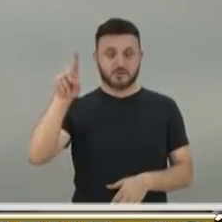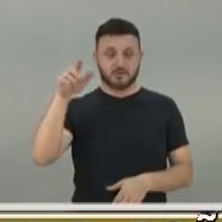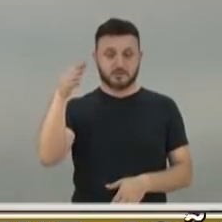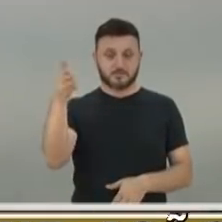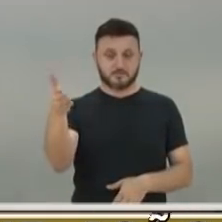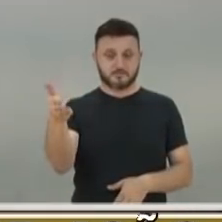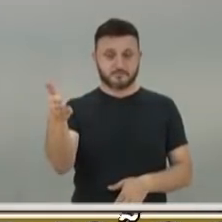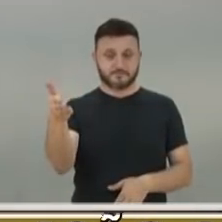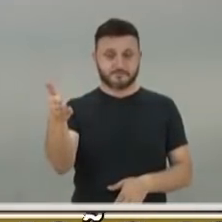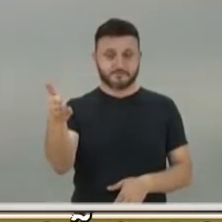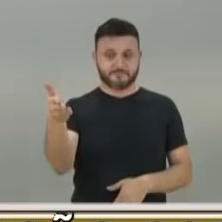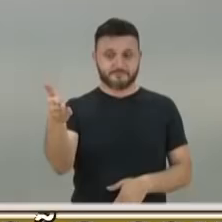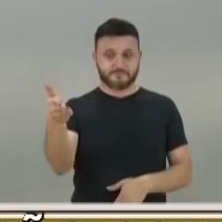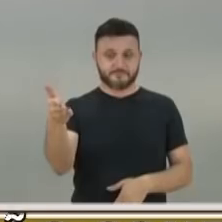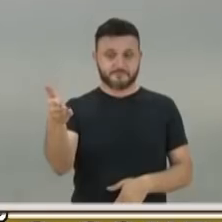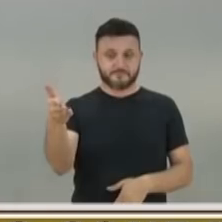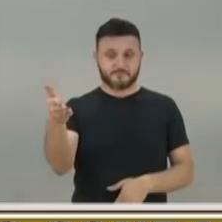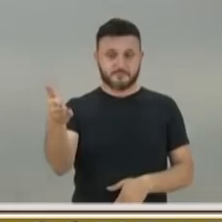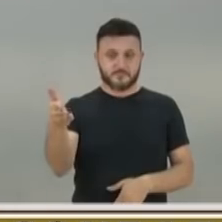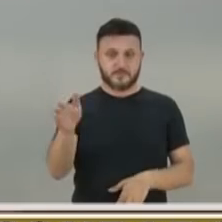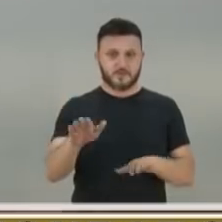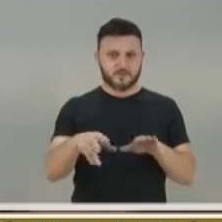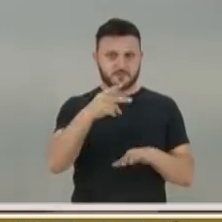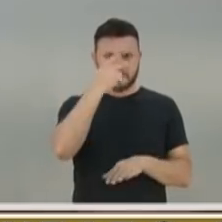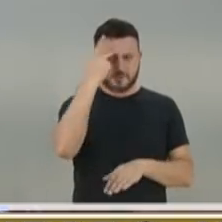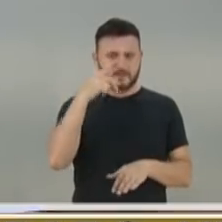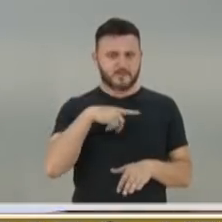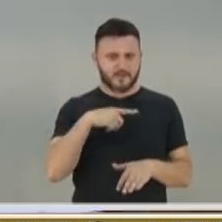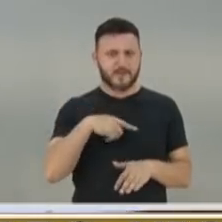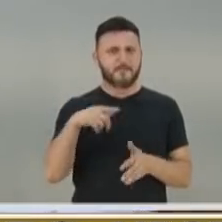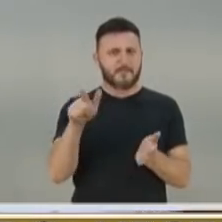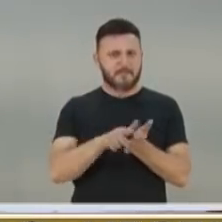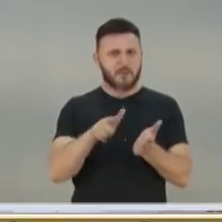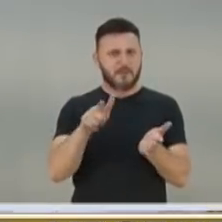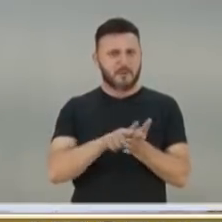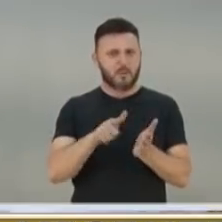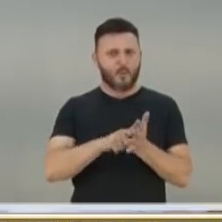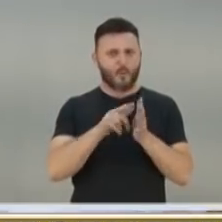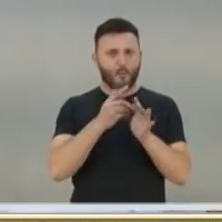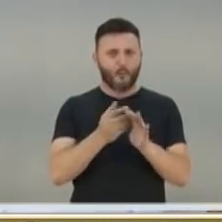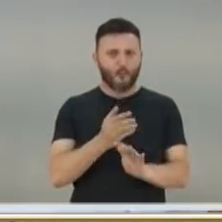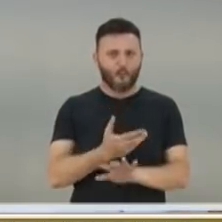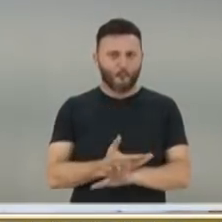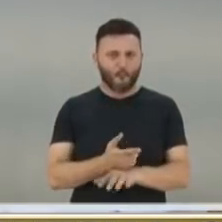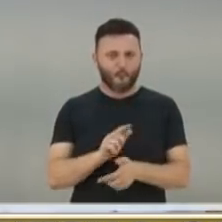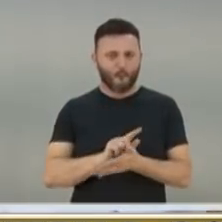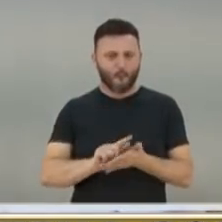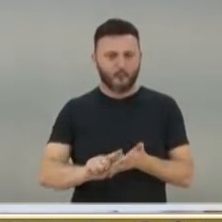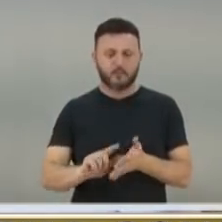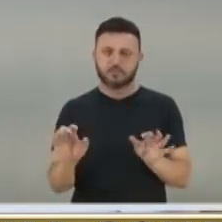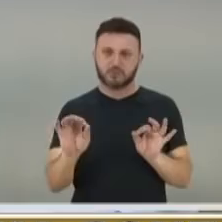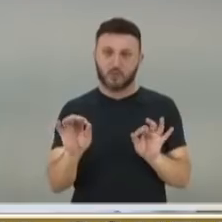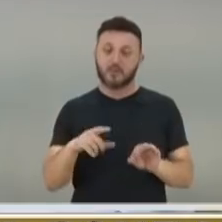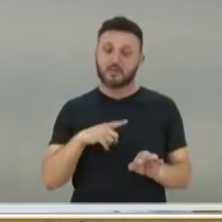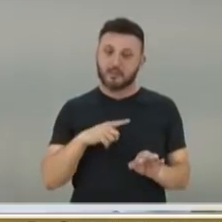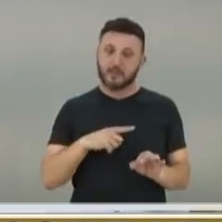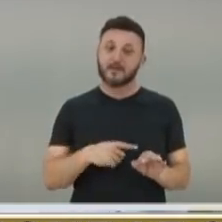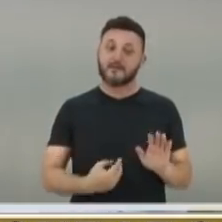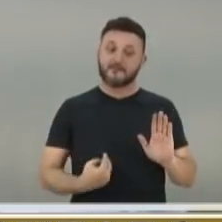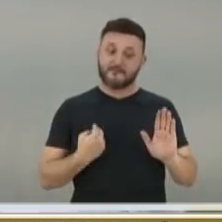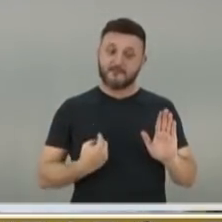arca. Muitos podem pensar que aqui tem muitos papéis. Não. Aqui nós temos